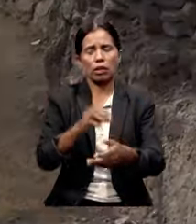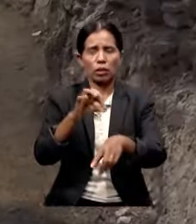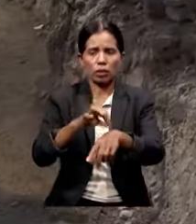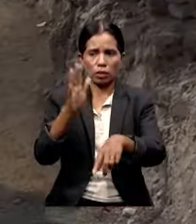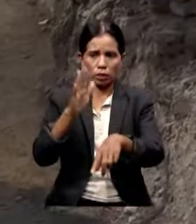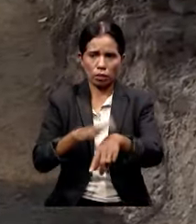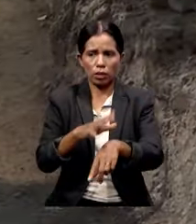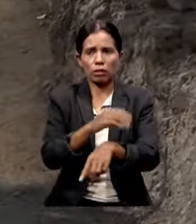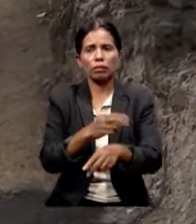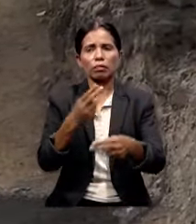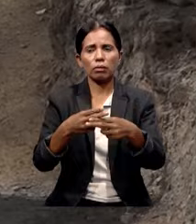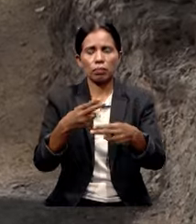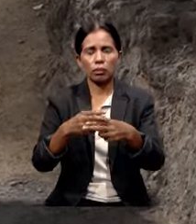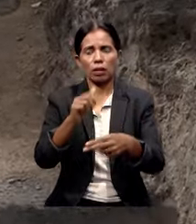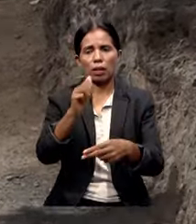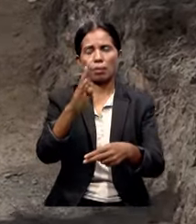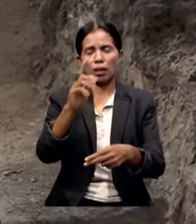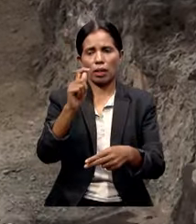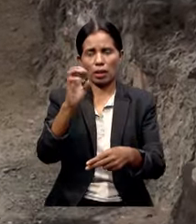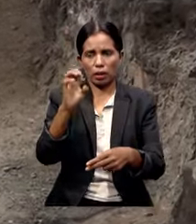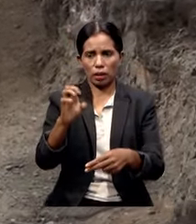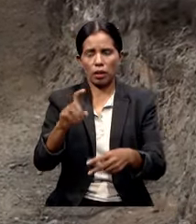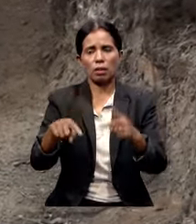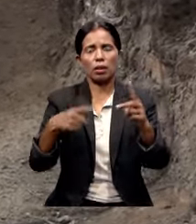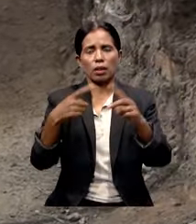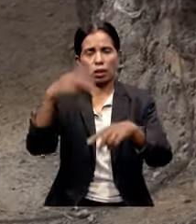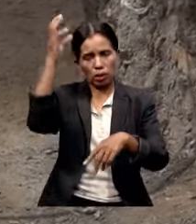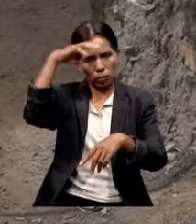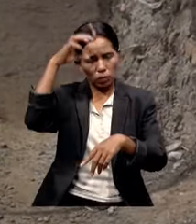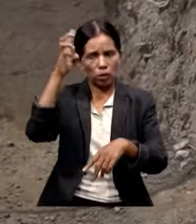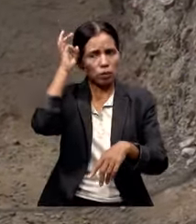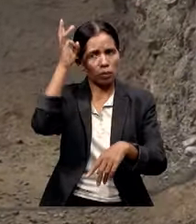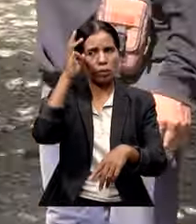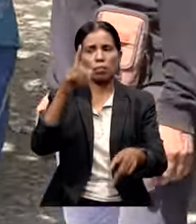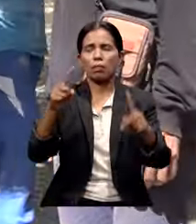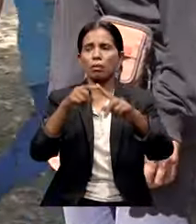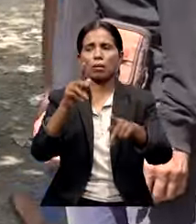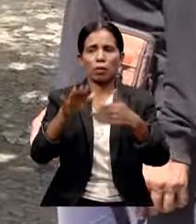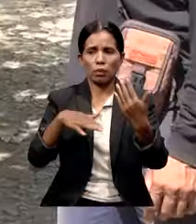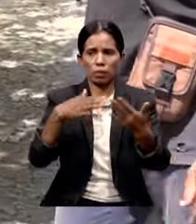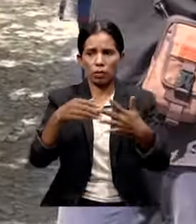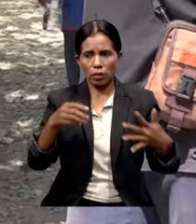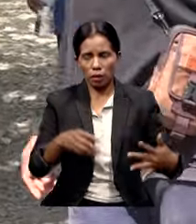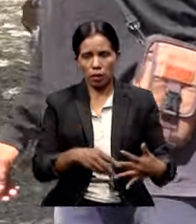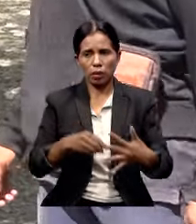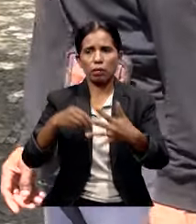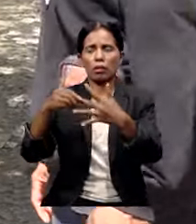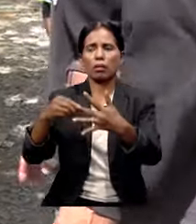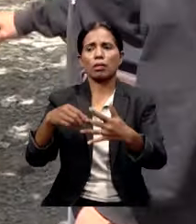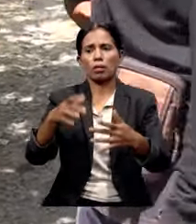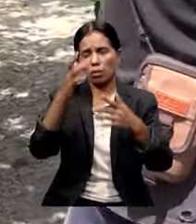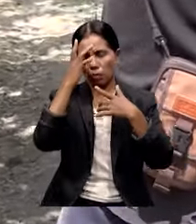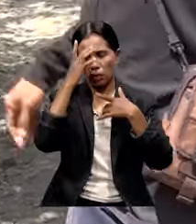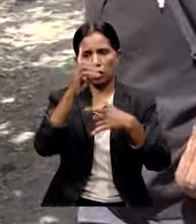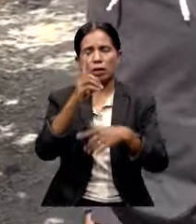tolo honaran abate. Benhira udang monurai sai preocupação bai mahoto liu liu ba mitigação moras